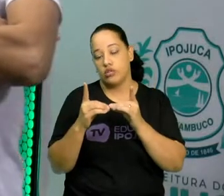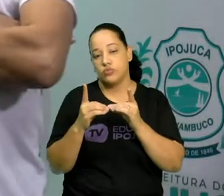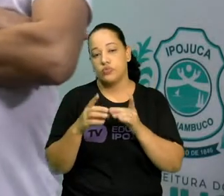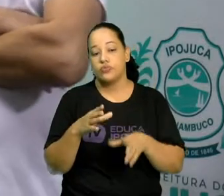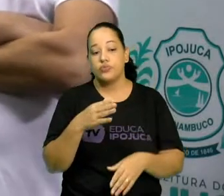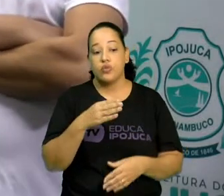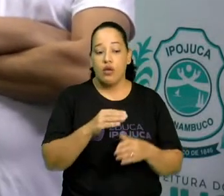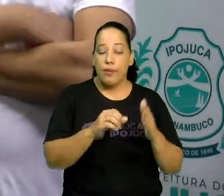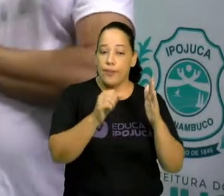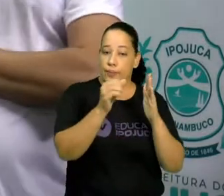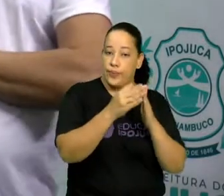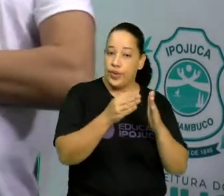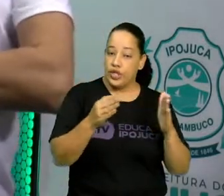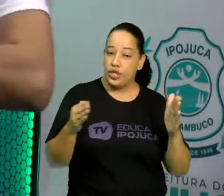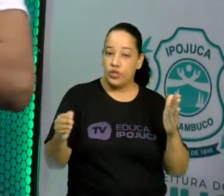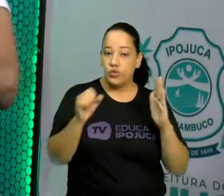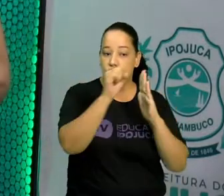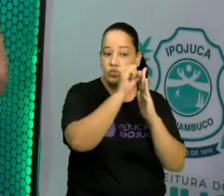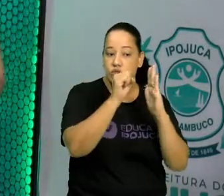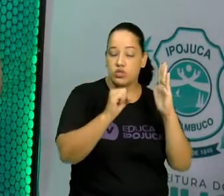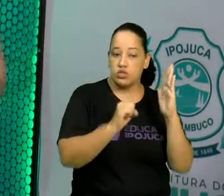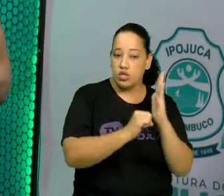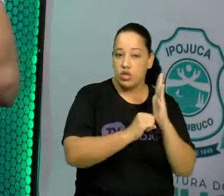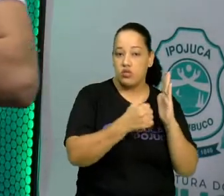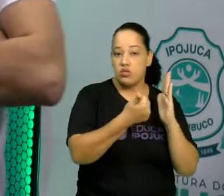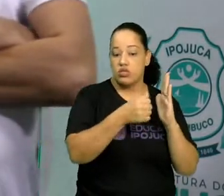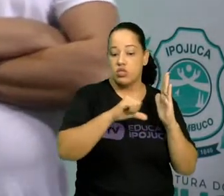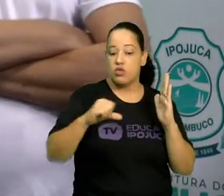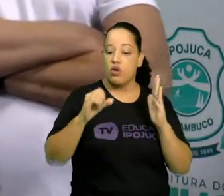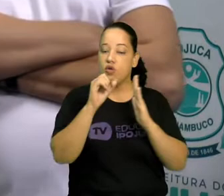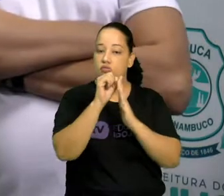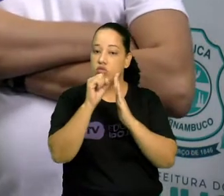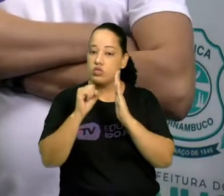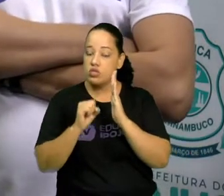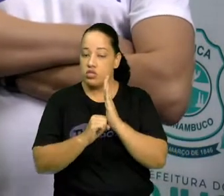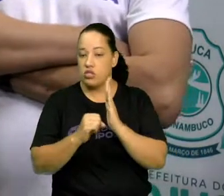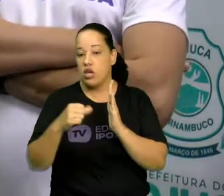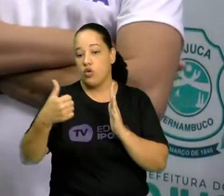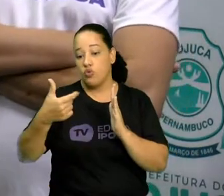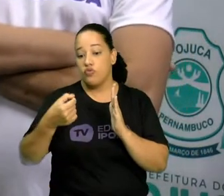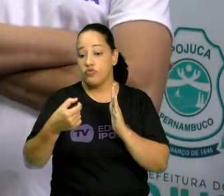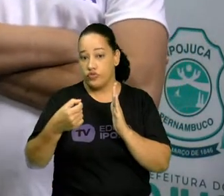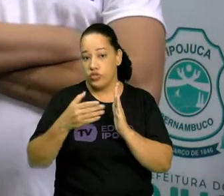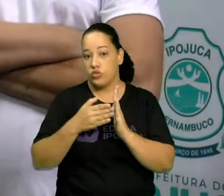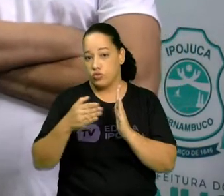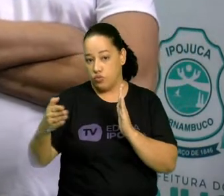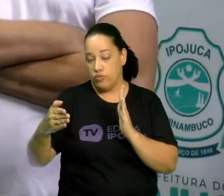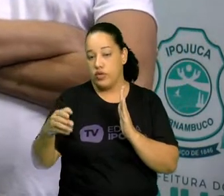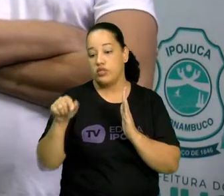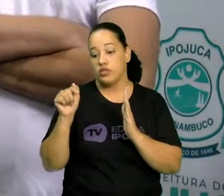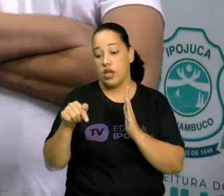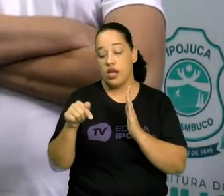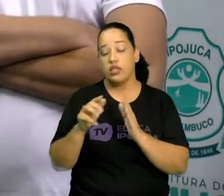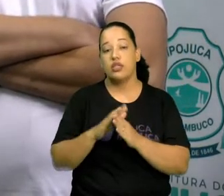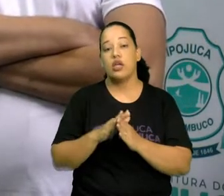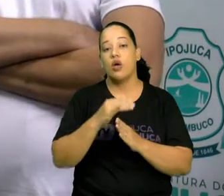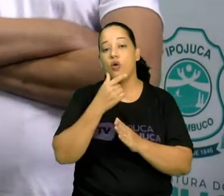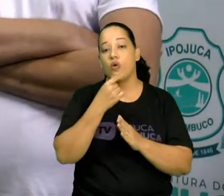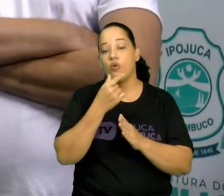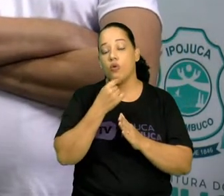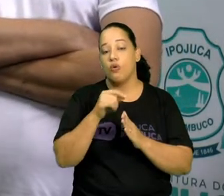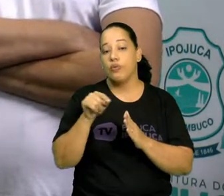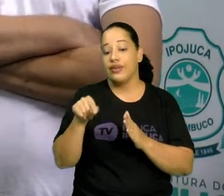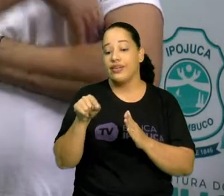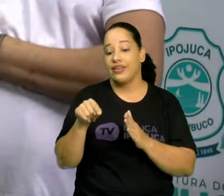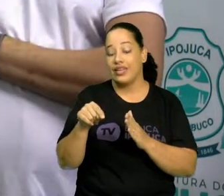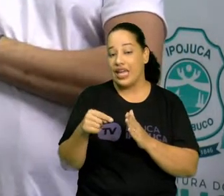século 19 né entrando para o século 20 Ele desenvolveu esse teatro e ele vai discordar